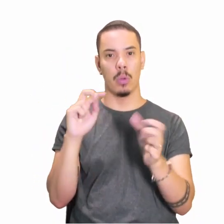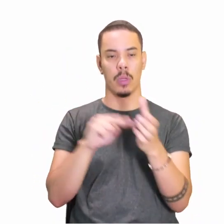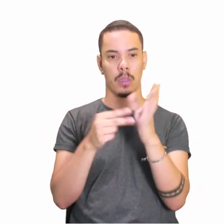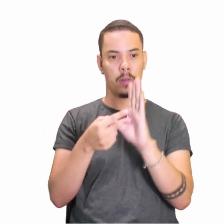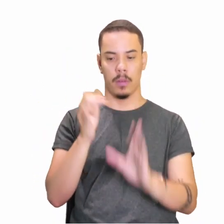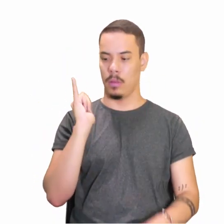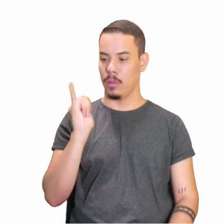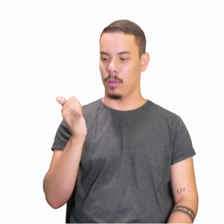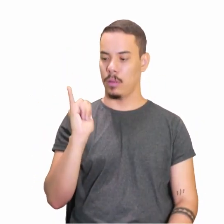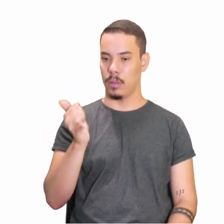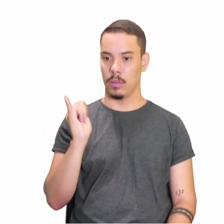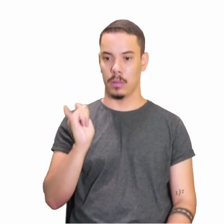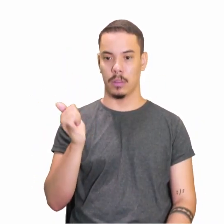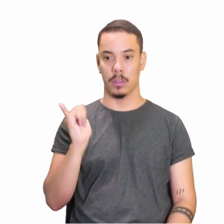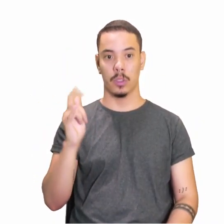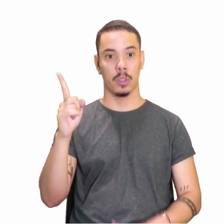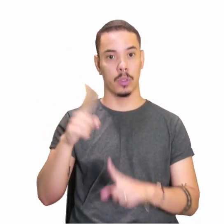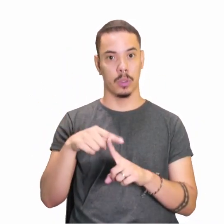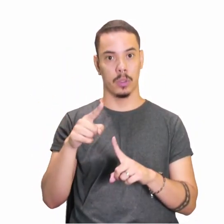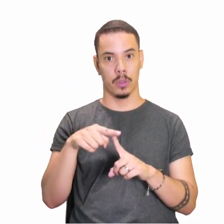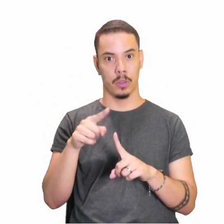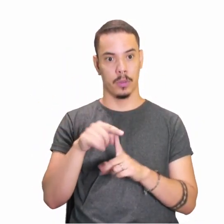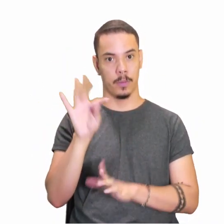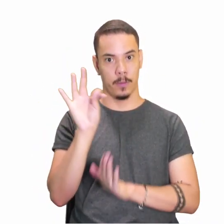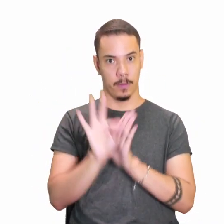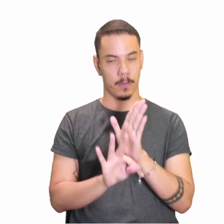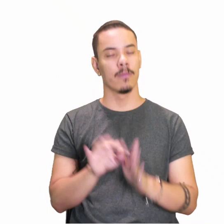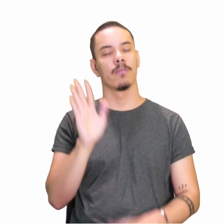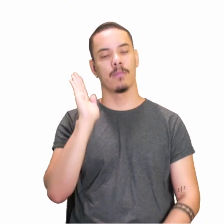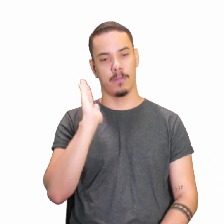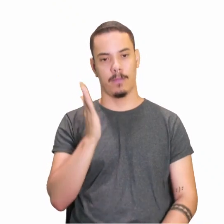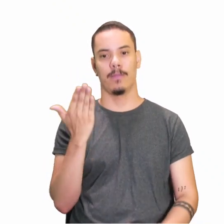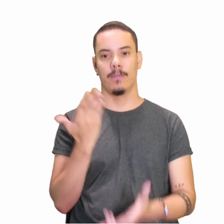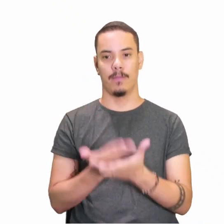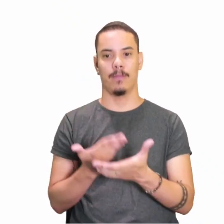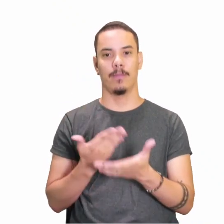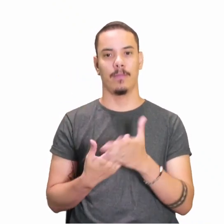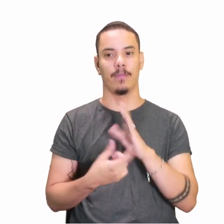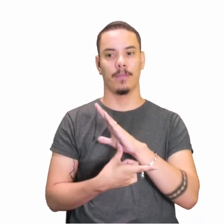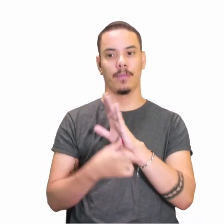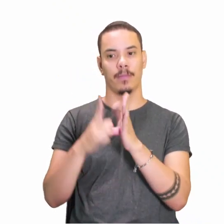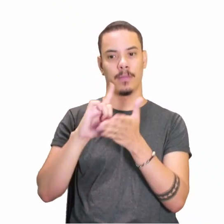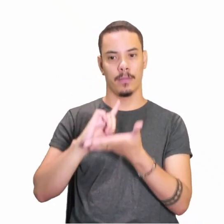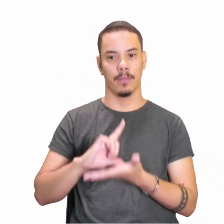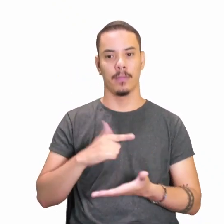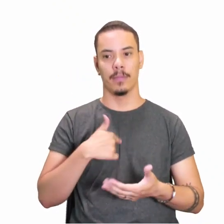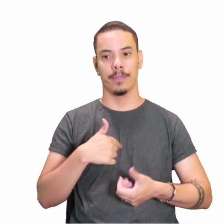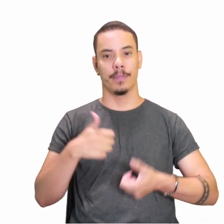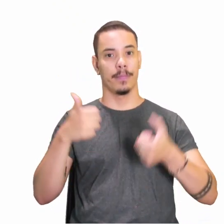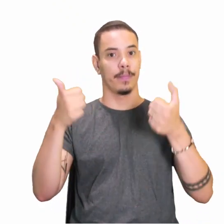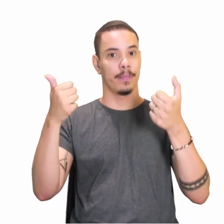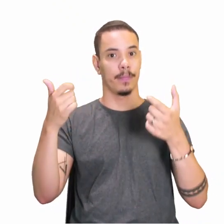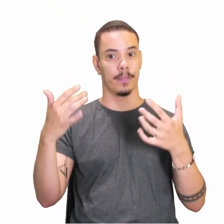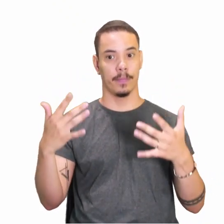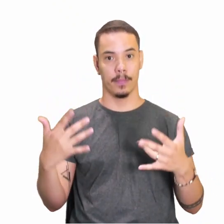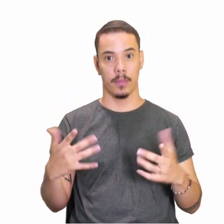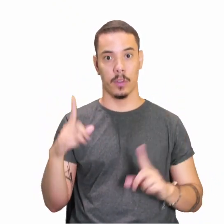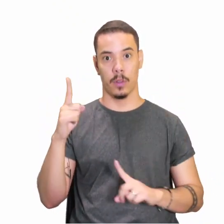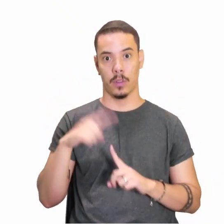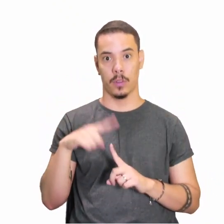Como é, professor, esse tipo de texto? Você teve uma aula anterior já falando sobre